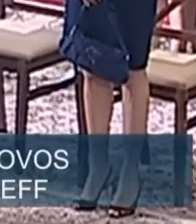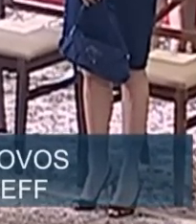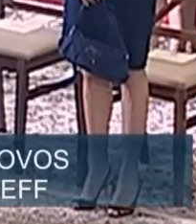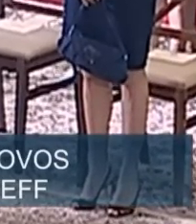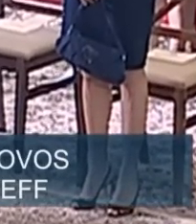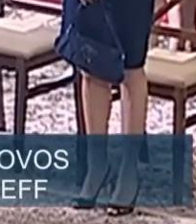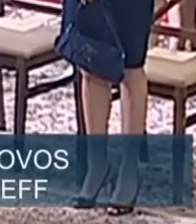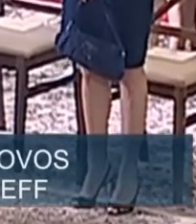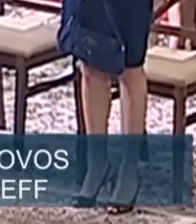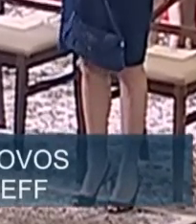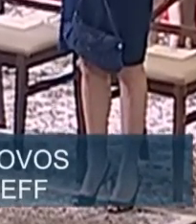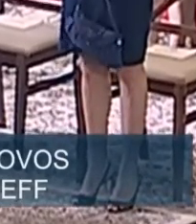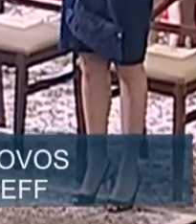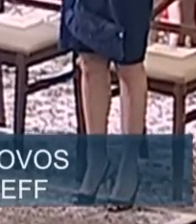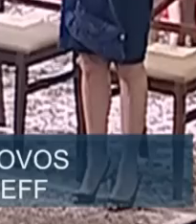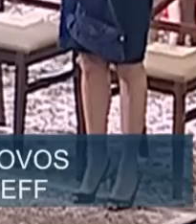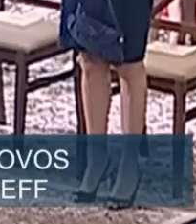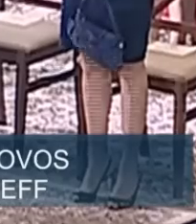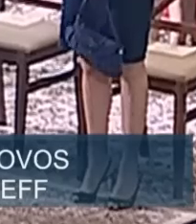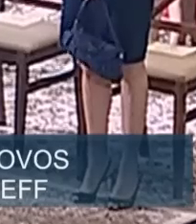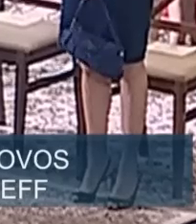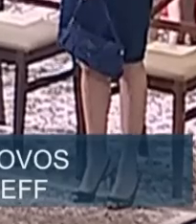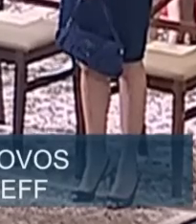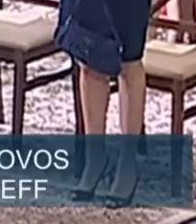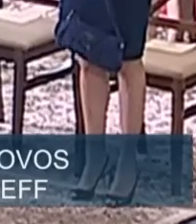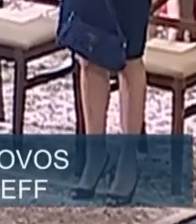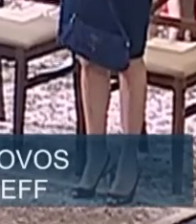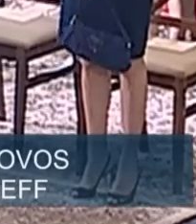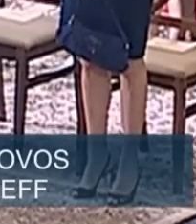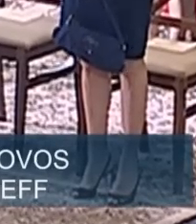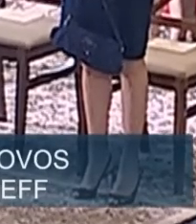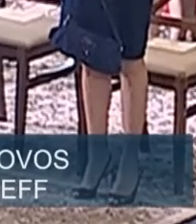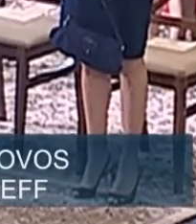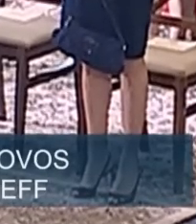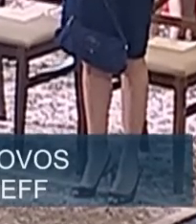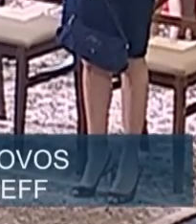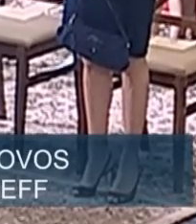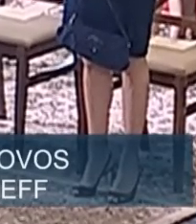Serão prestadas as honras militares à presidenta da República.